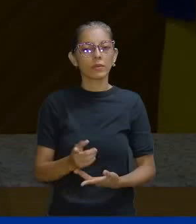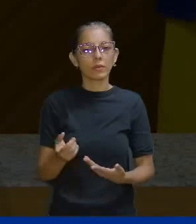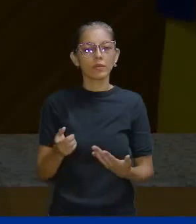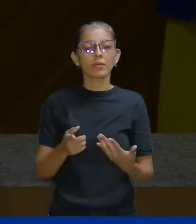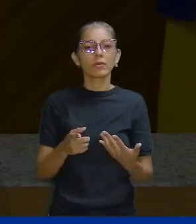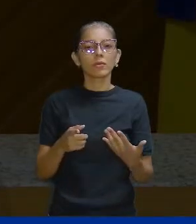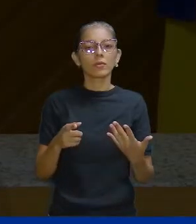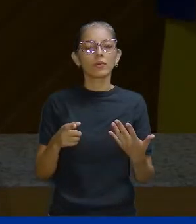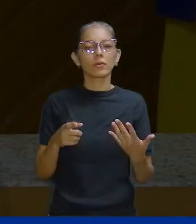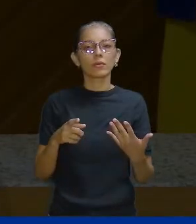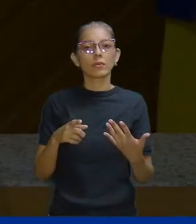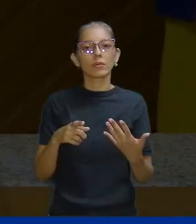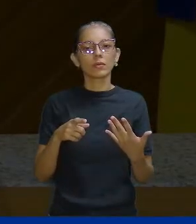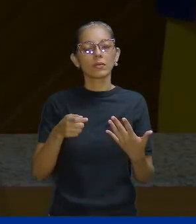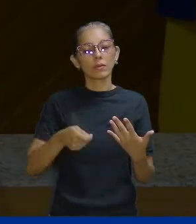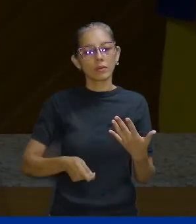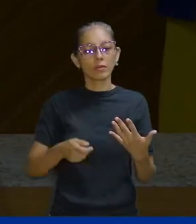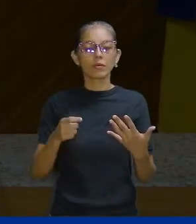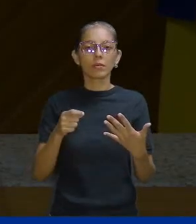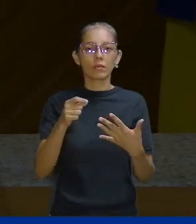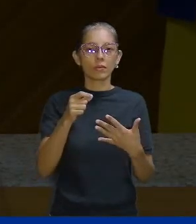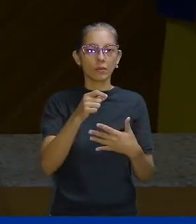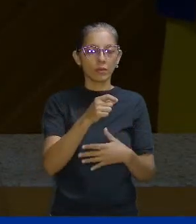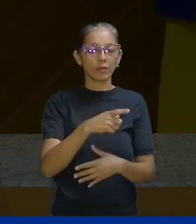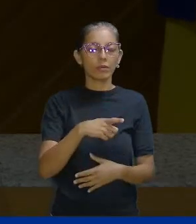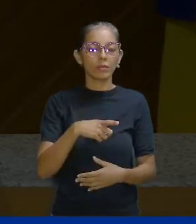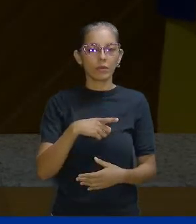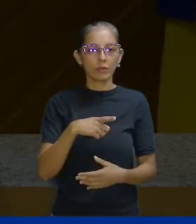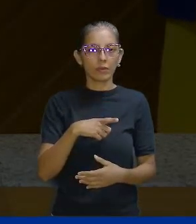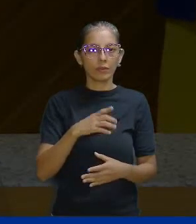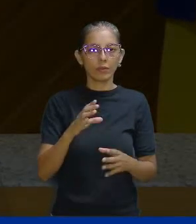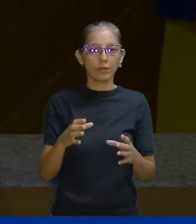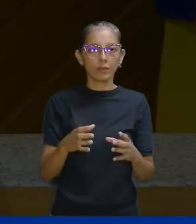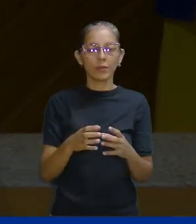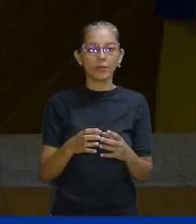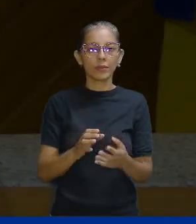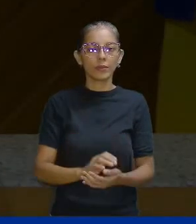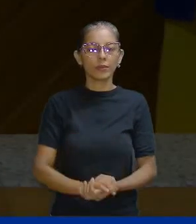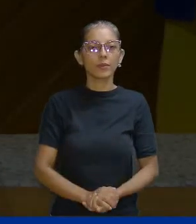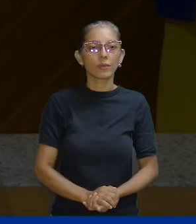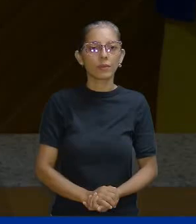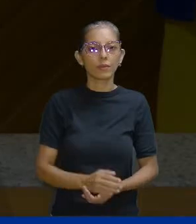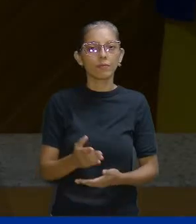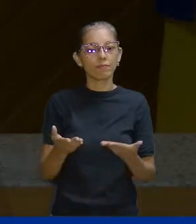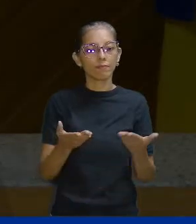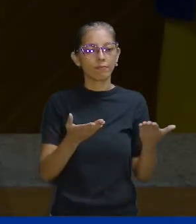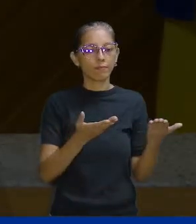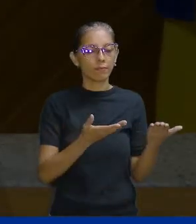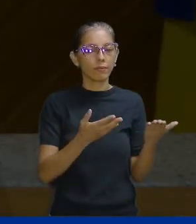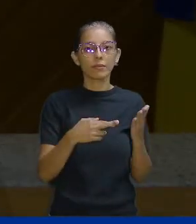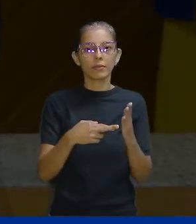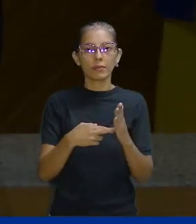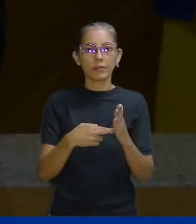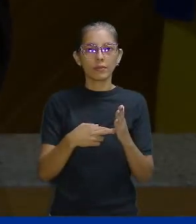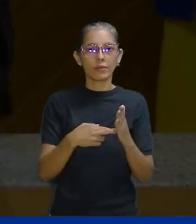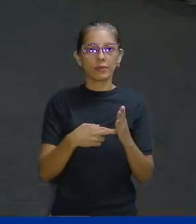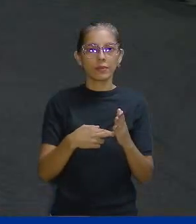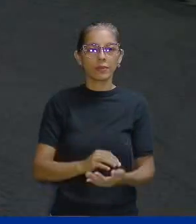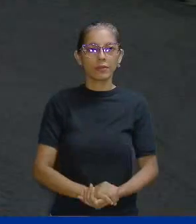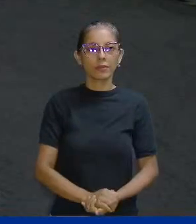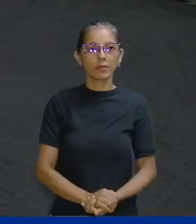no desembargador Mário Mazurek. Elmo Gonçalves, Ina Souza e Carlos Fernando. A palavra está com o relator.